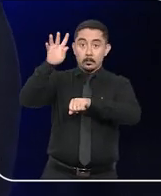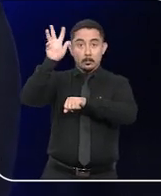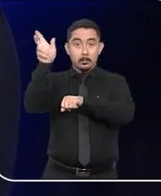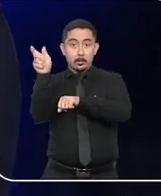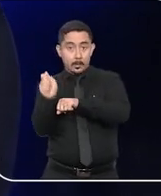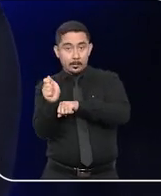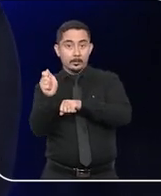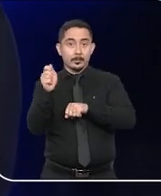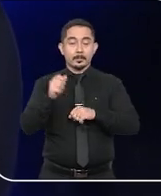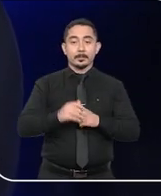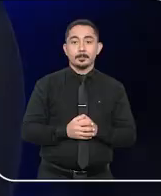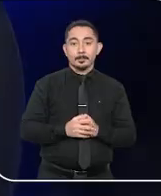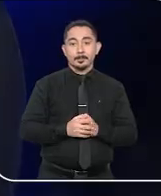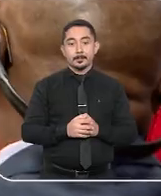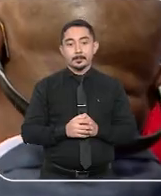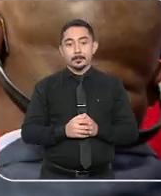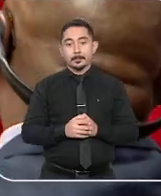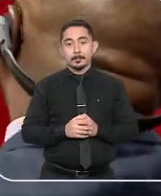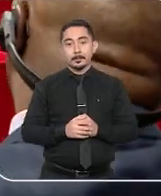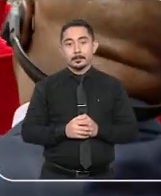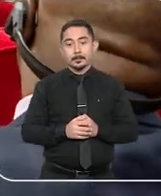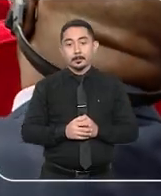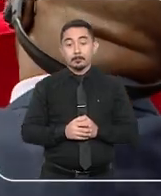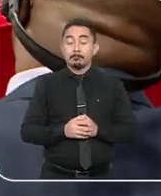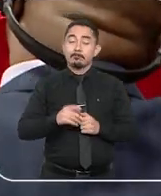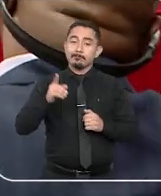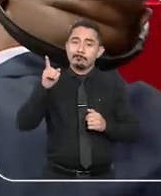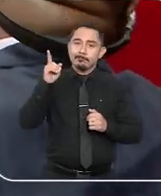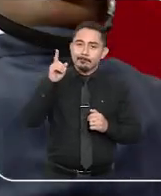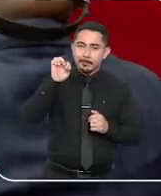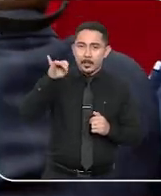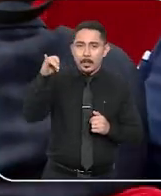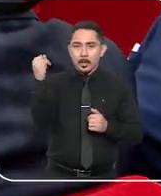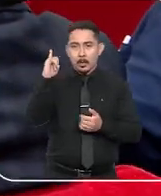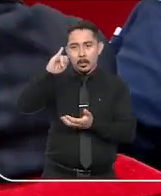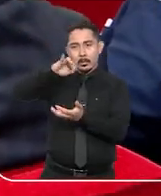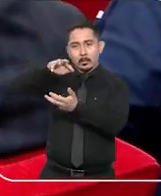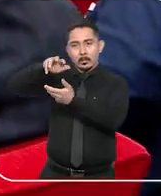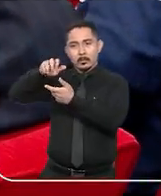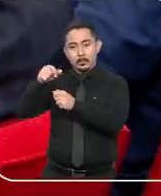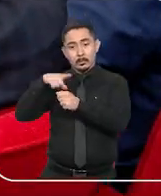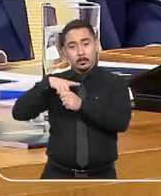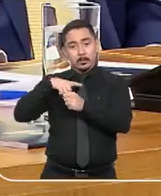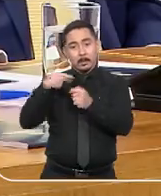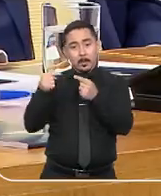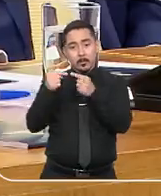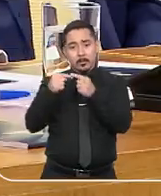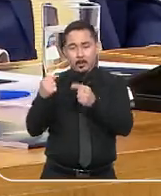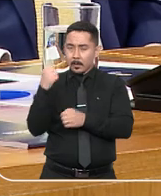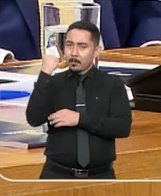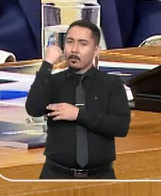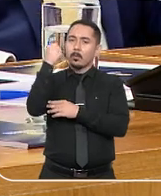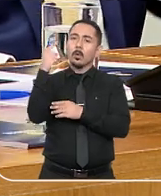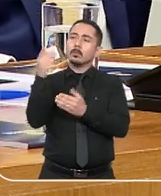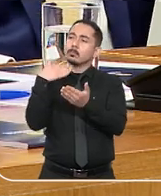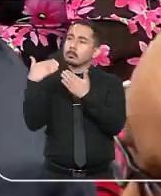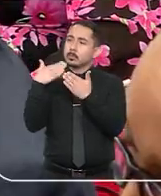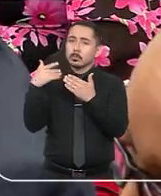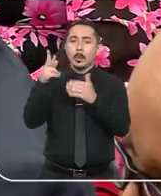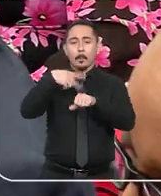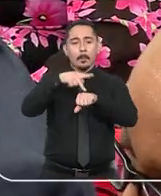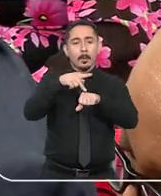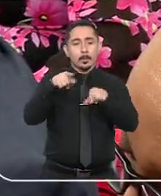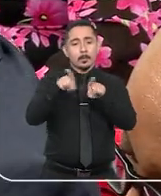de países africanos. O programa STJ Internacional foi criado para fortalecer o diálogo e a cooperação técnica